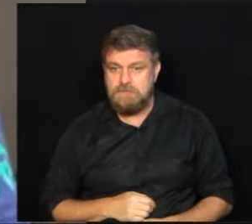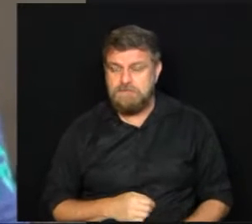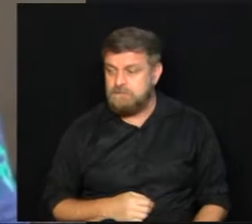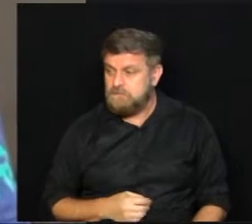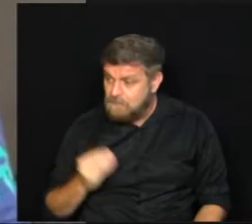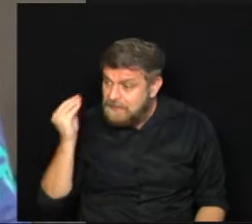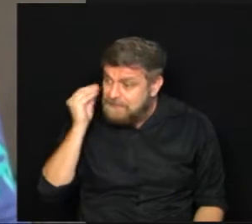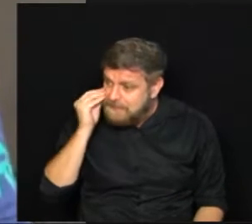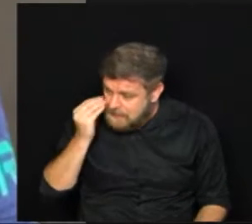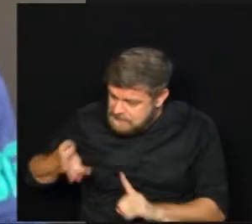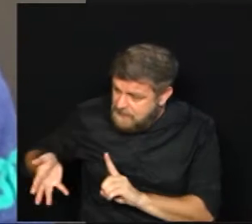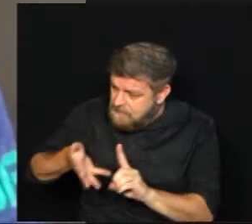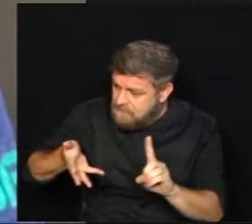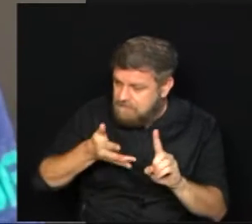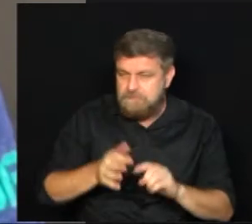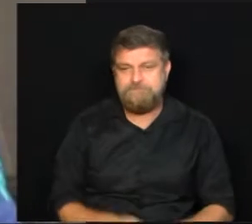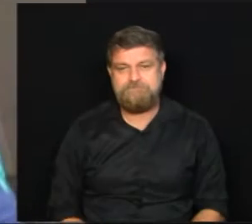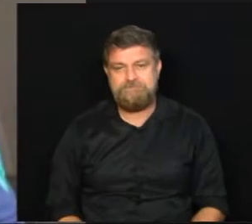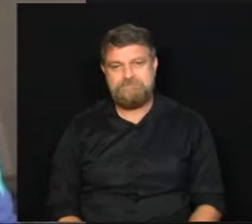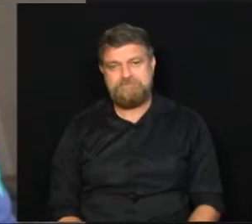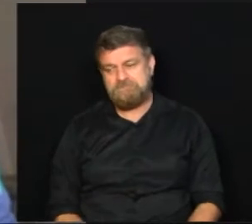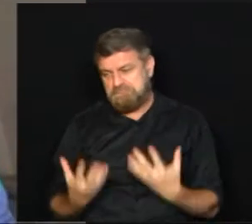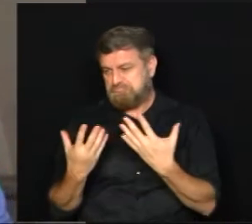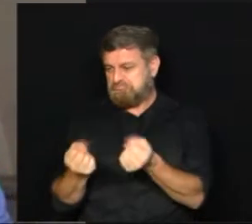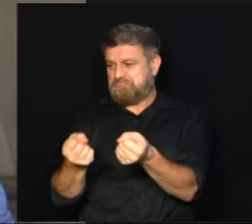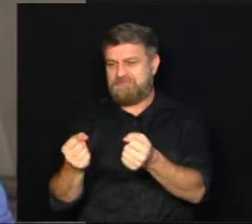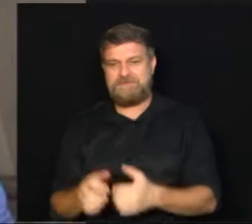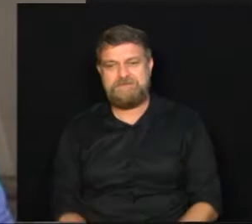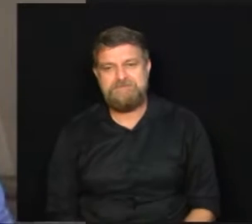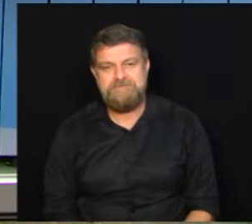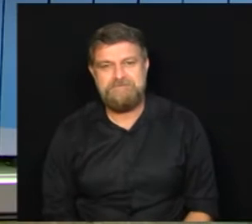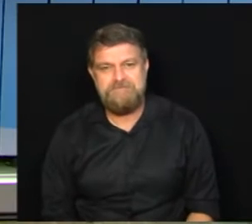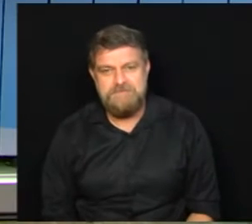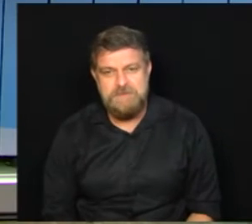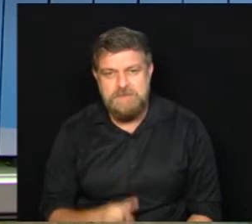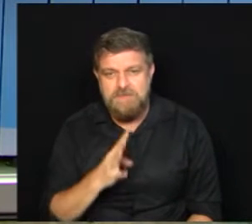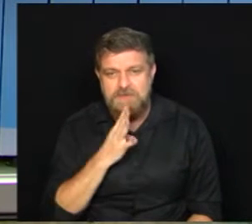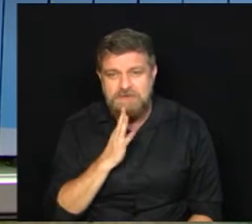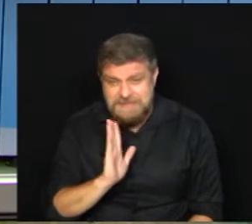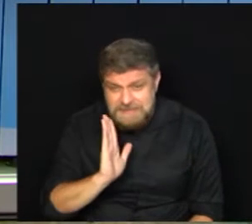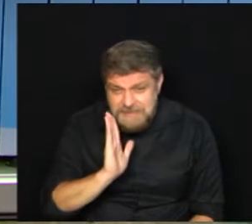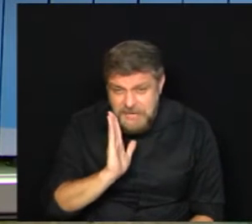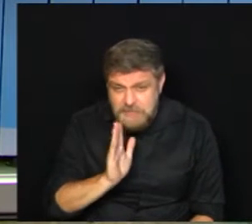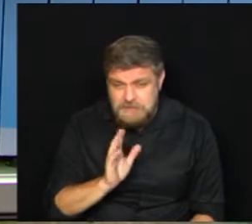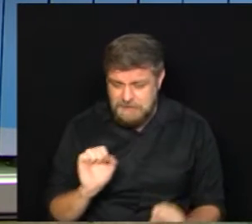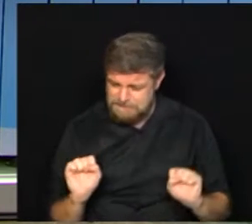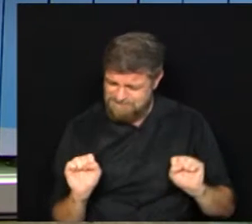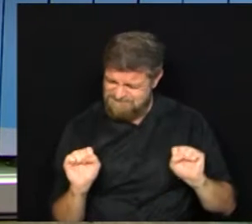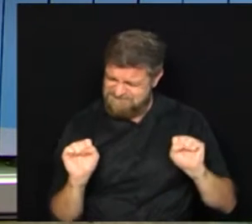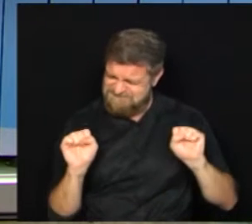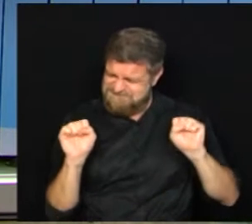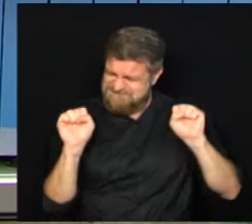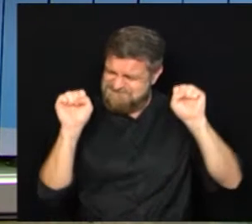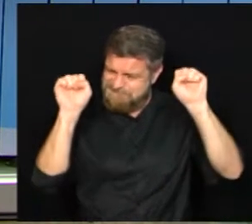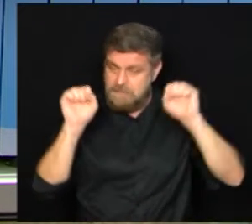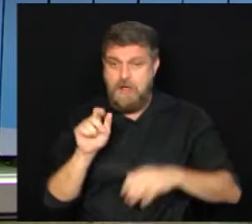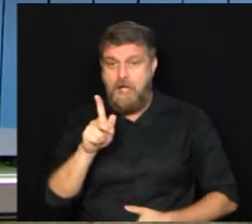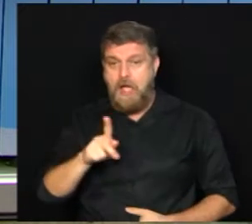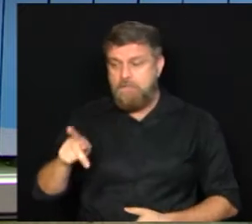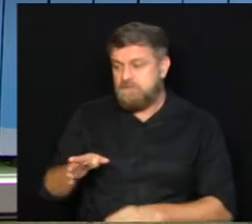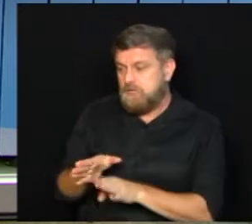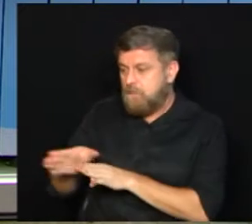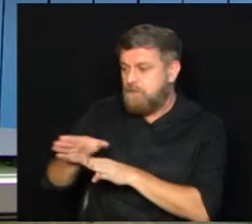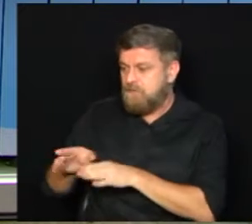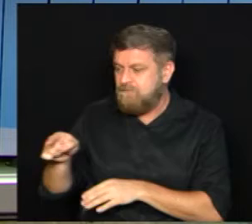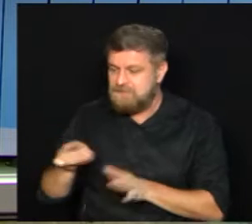tentam? Aí foi assim. E você já conhecia a modalidade? Assim que essa professora falou, você já